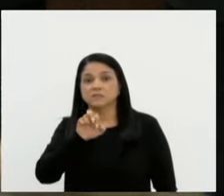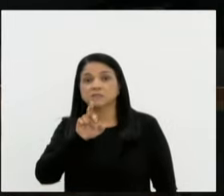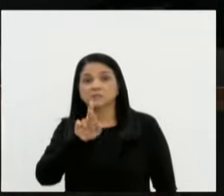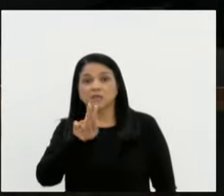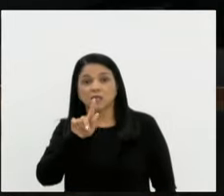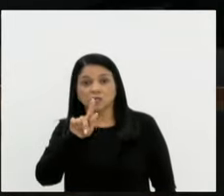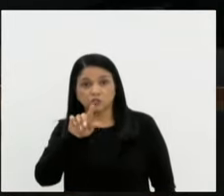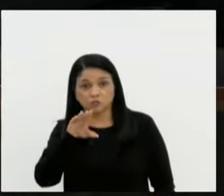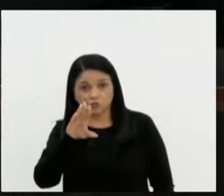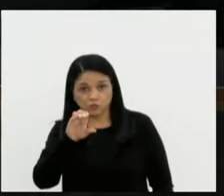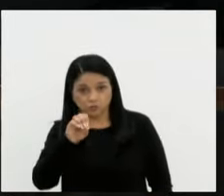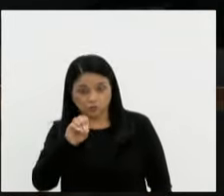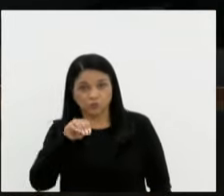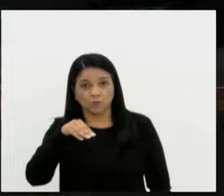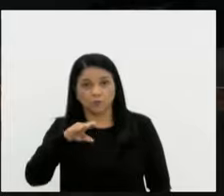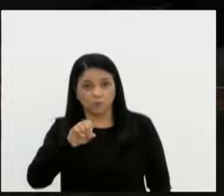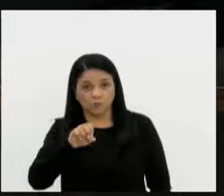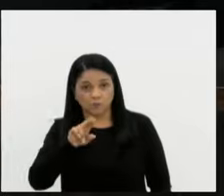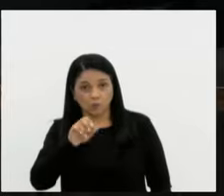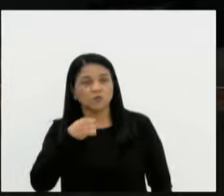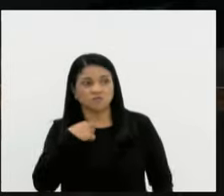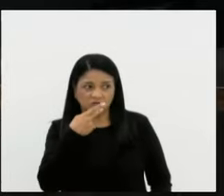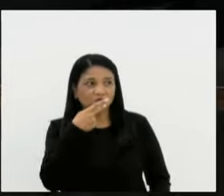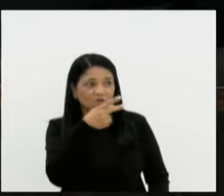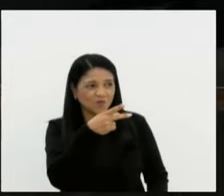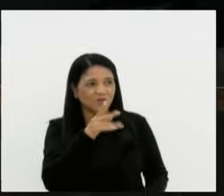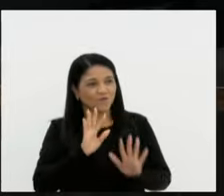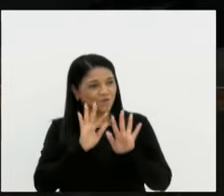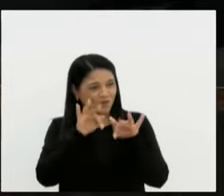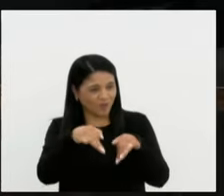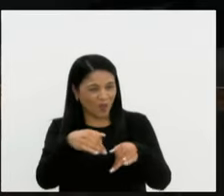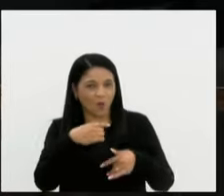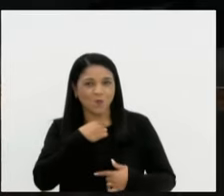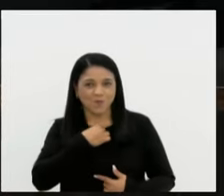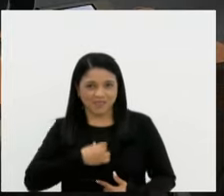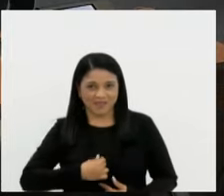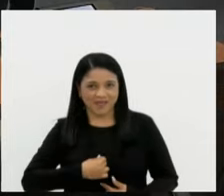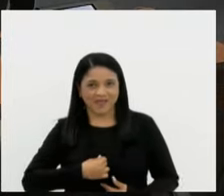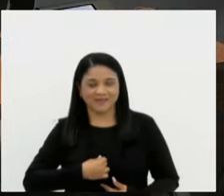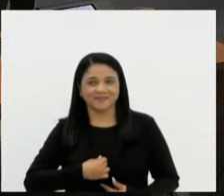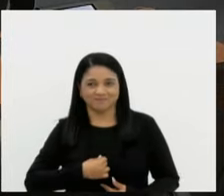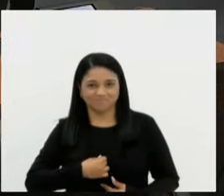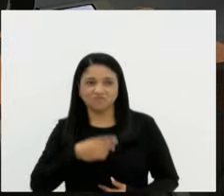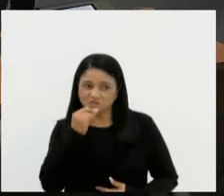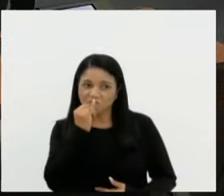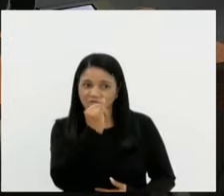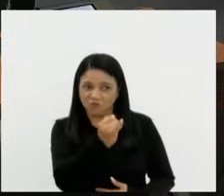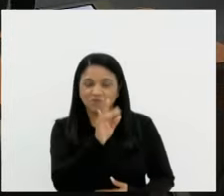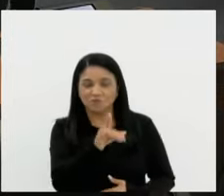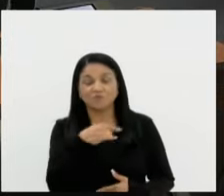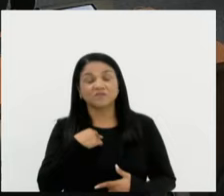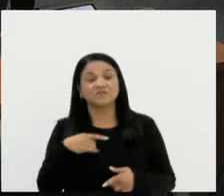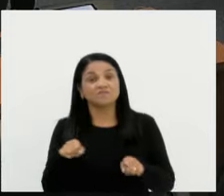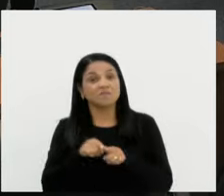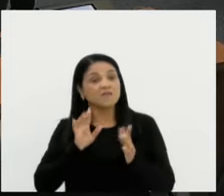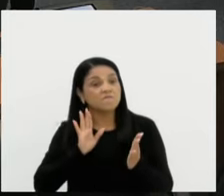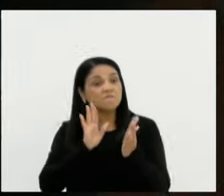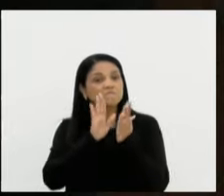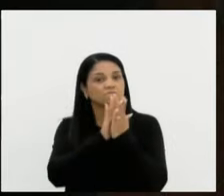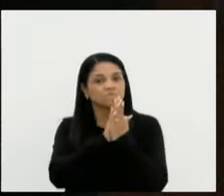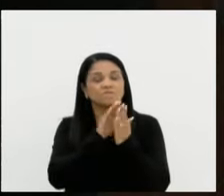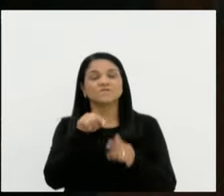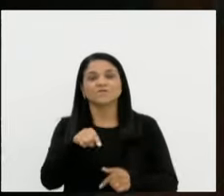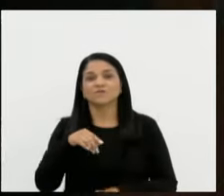ele na sessão da medalha no fim do ano, para o ministro. Por enfrentar Sérgio Moro e enfrentar essa mesma